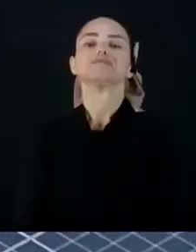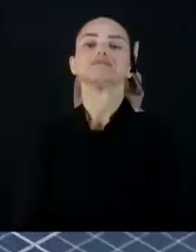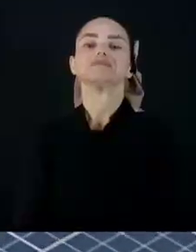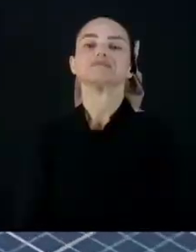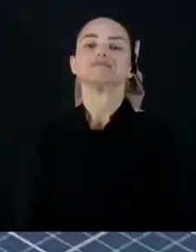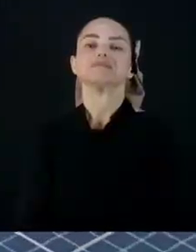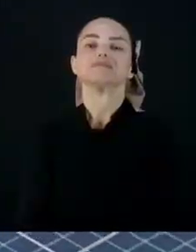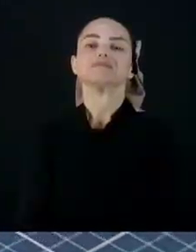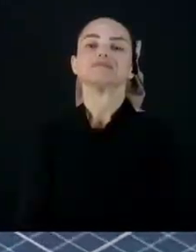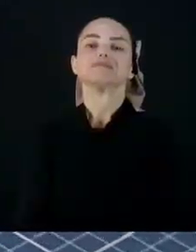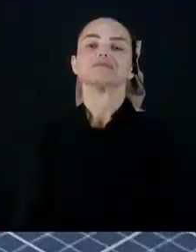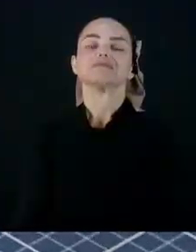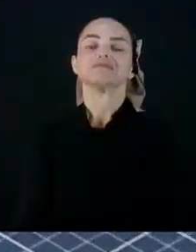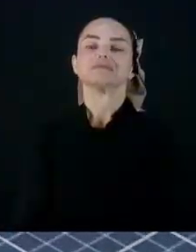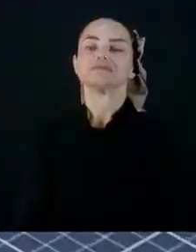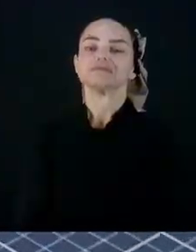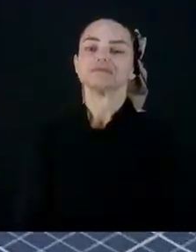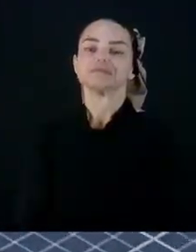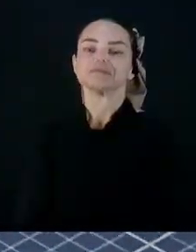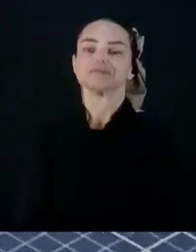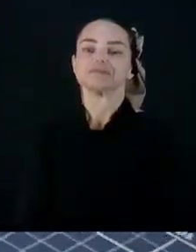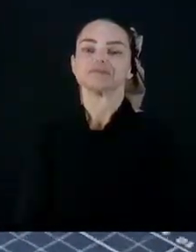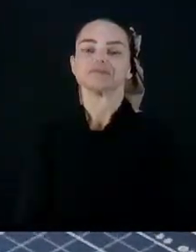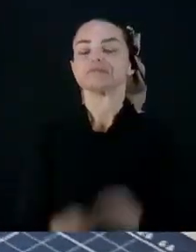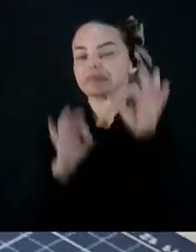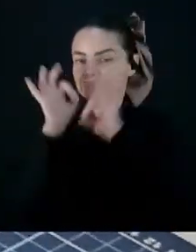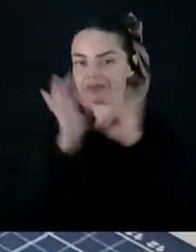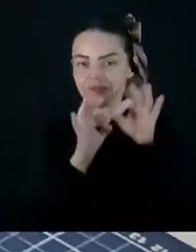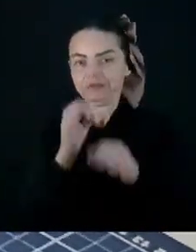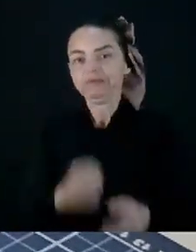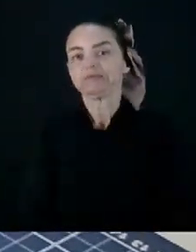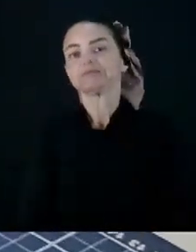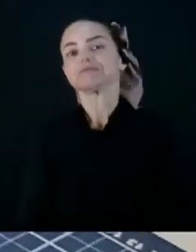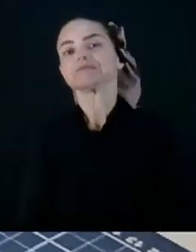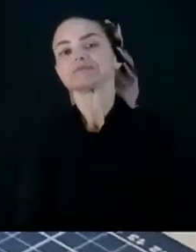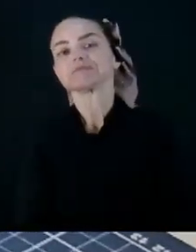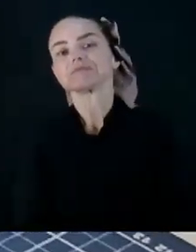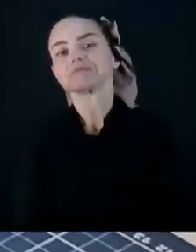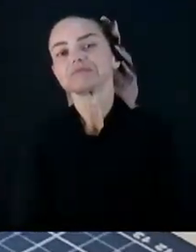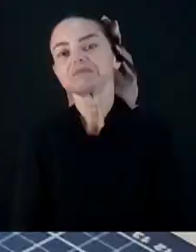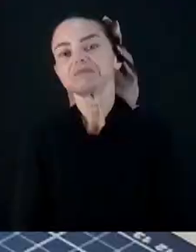Deixa eu fechar aqui primeiro, né? Fecha o buraquinho que ficou pra gente passar, né?